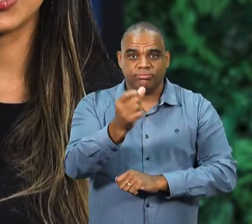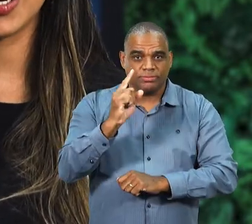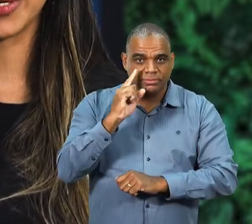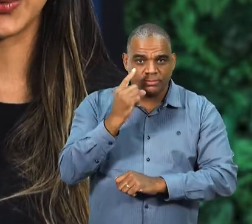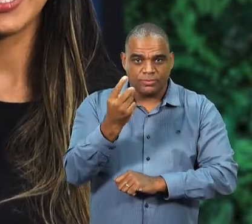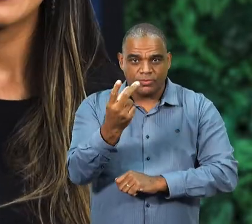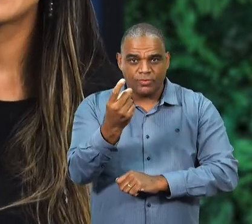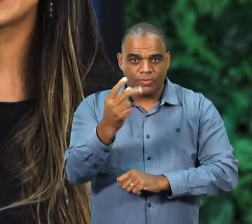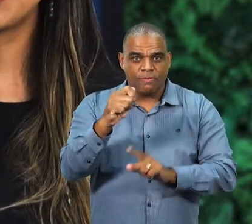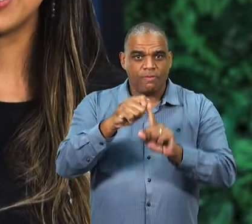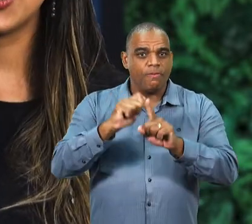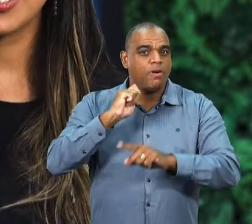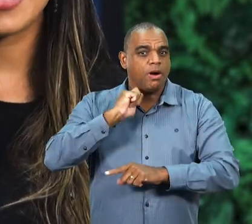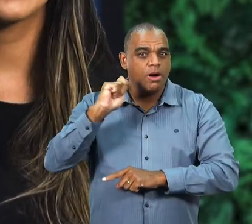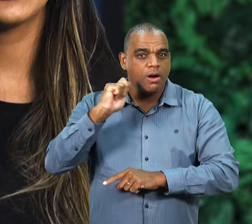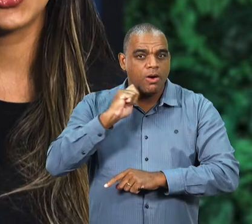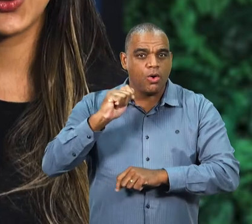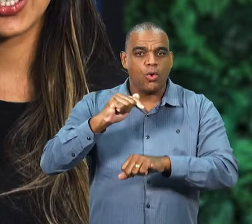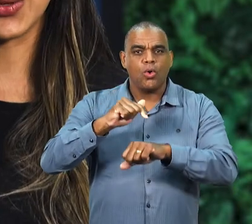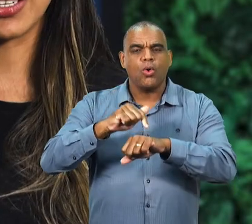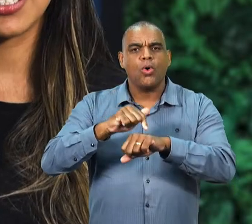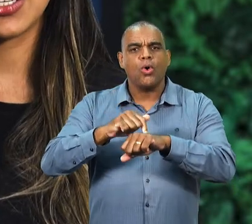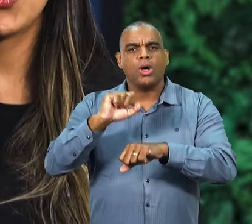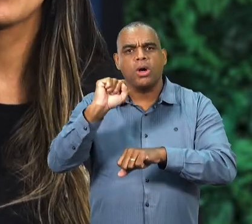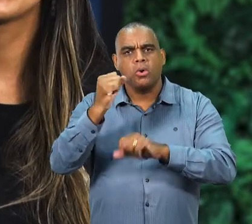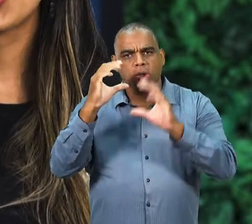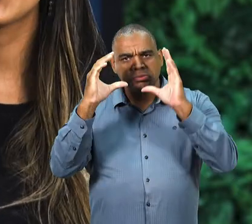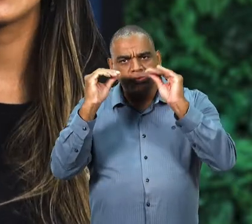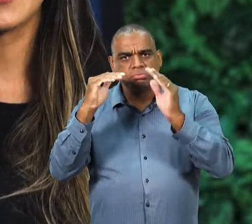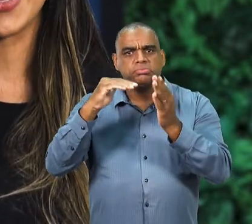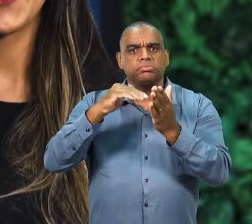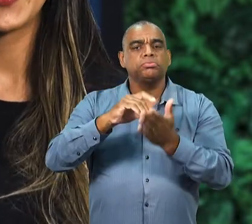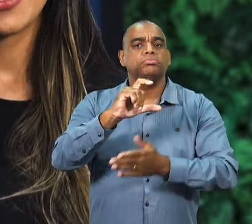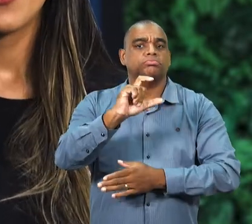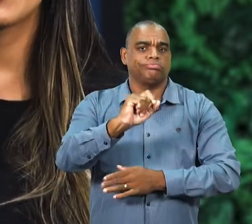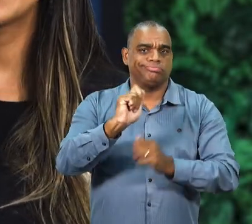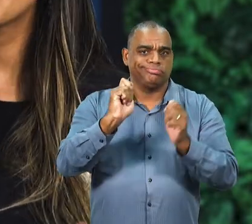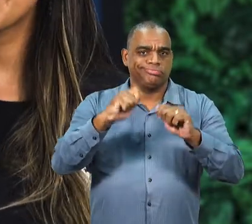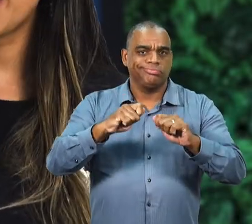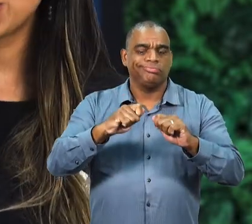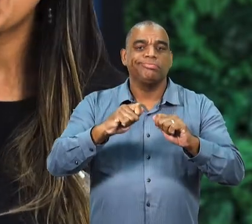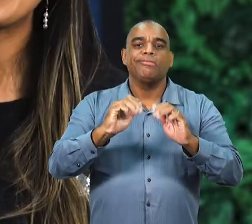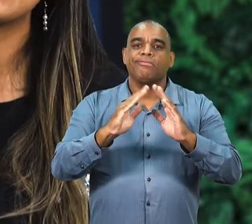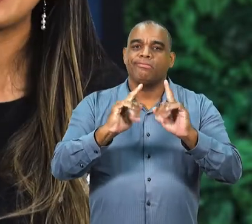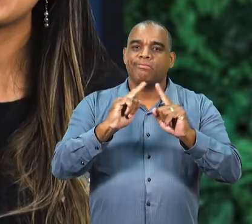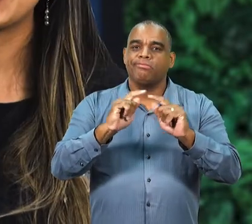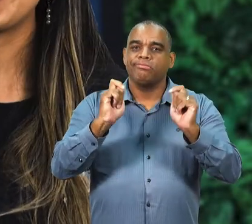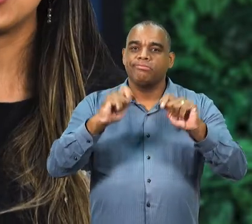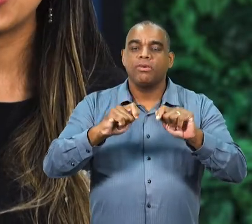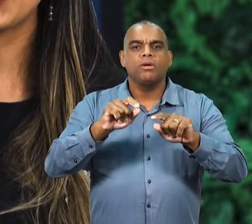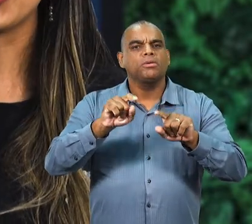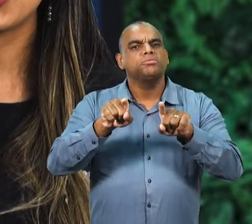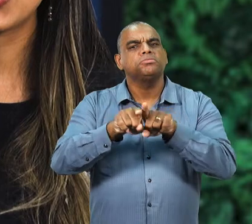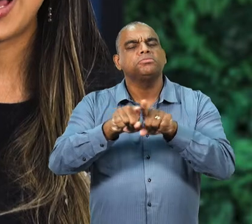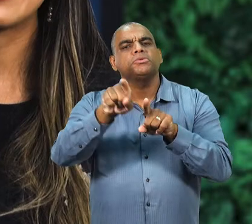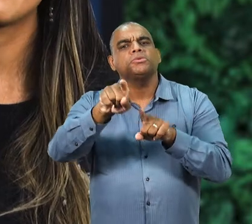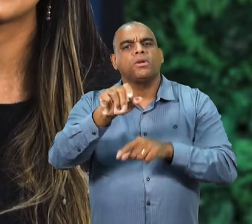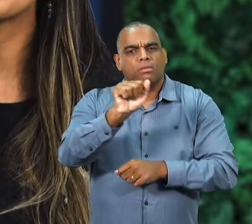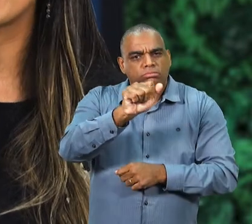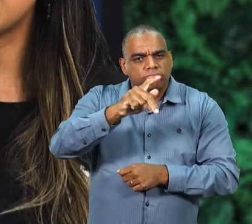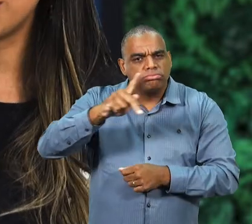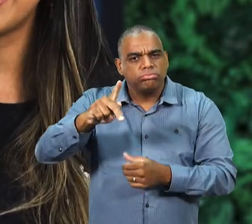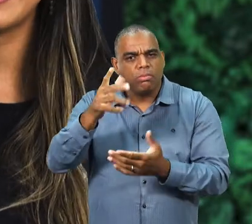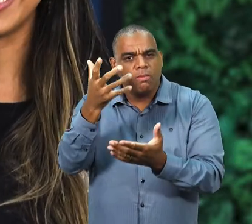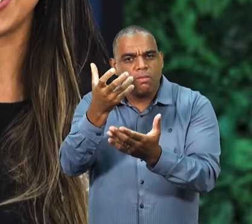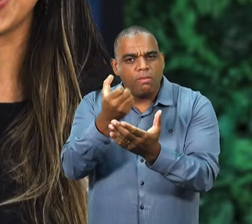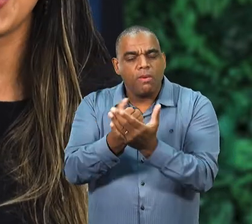dia 12 de abril, das 20 às 22 horas, no Auditório Auxiliar. Você também pode compartilhar o seu pedido conosco através